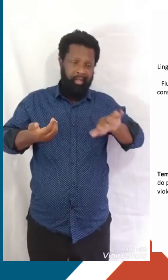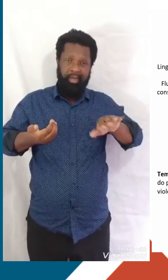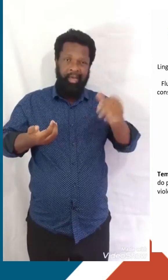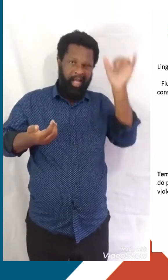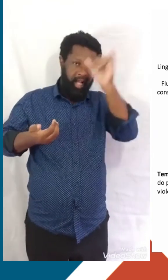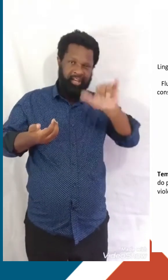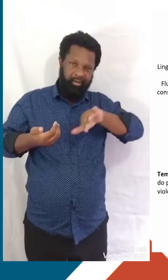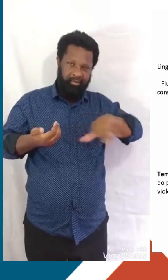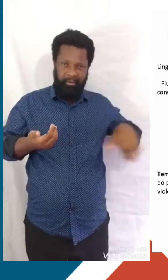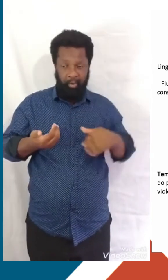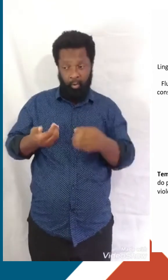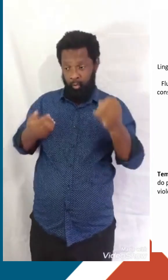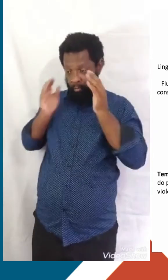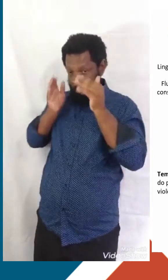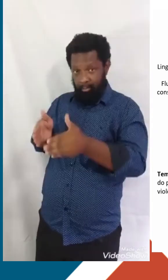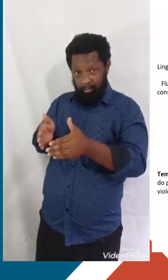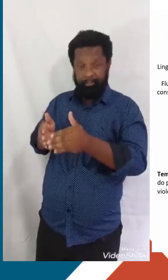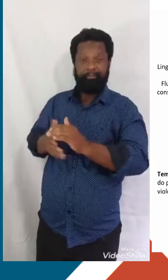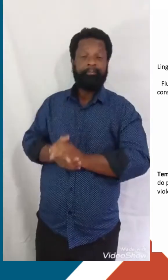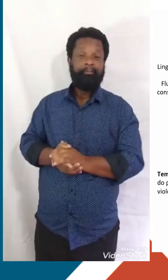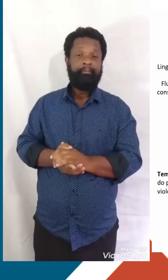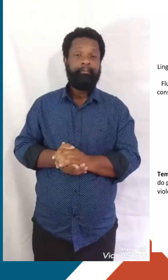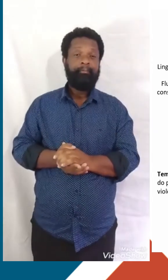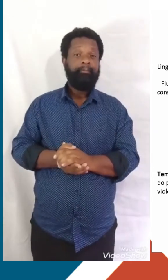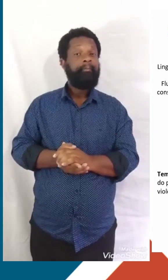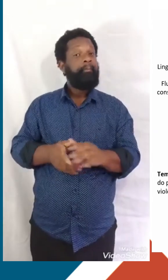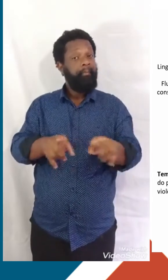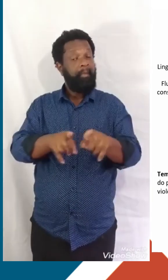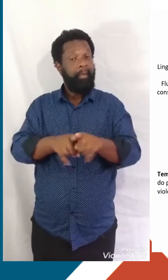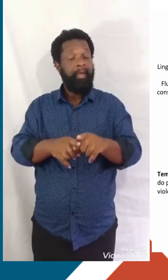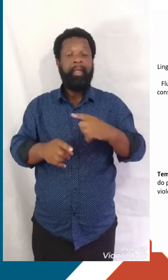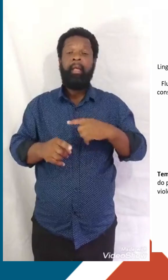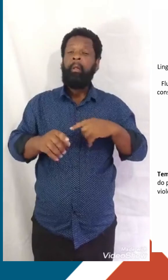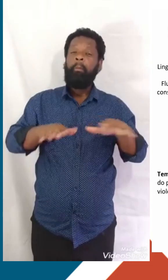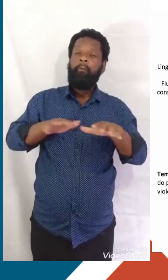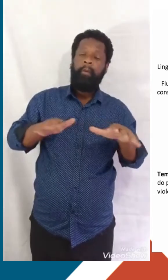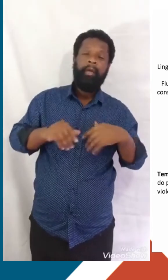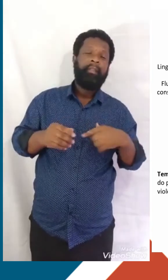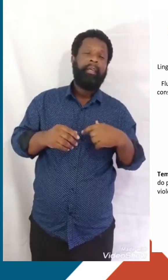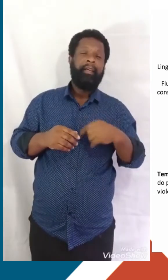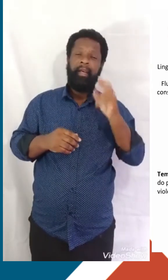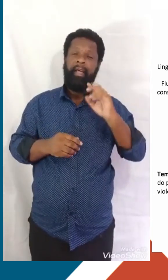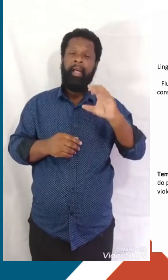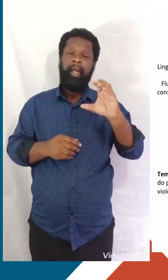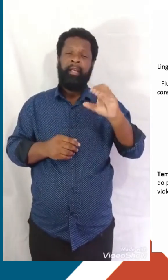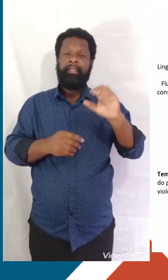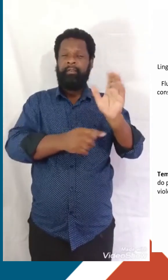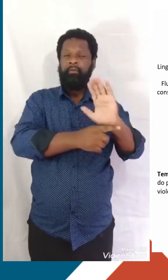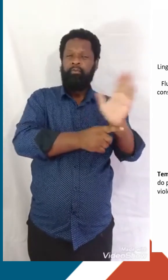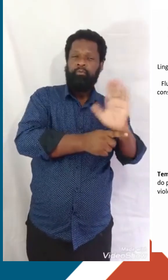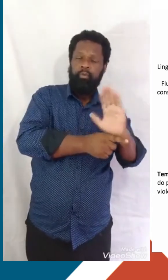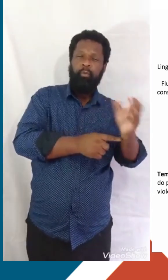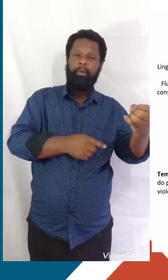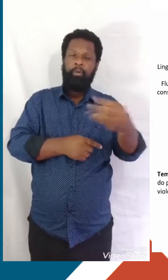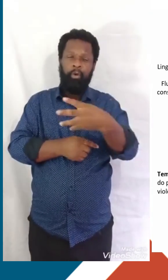e valorização do aspecto gráfico do texto. Além disso, os movimentos como contracultura e o cinema